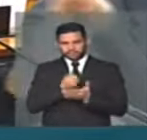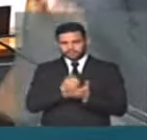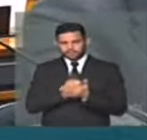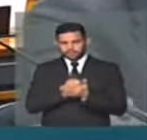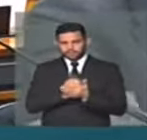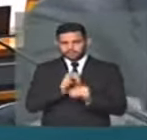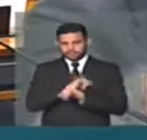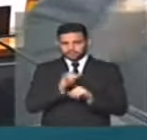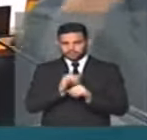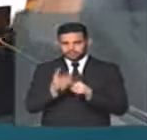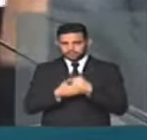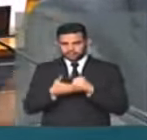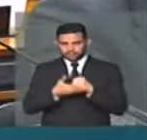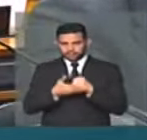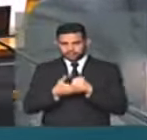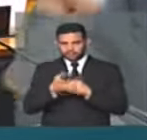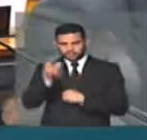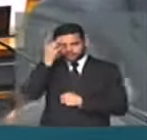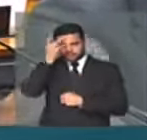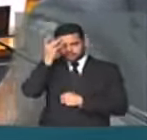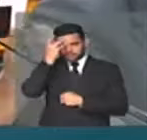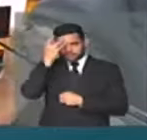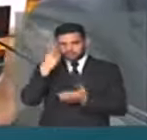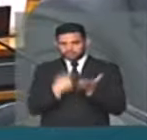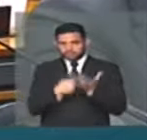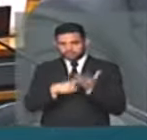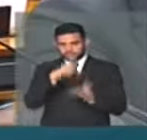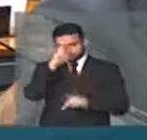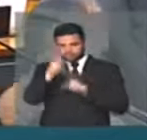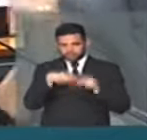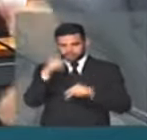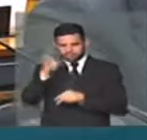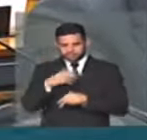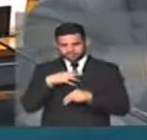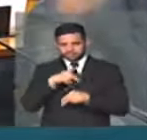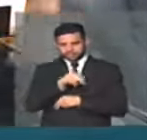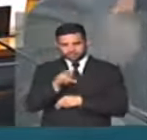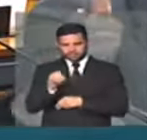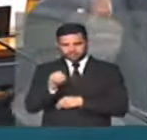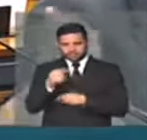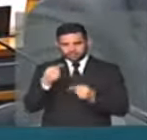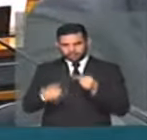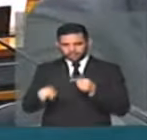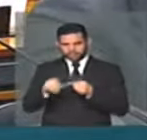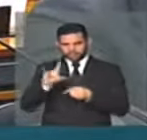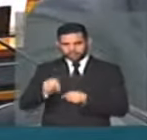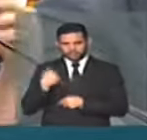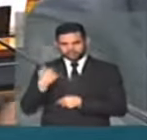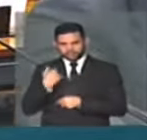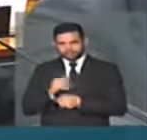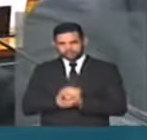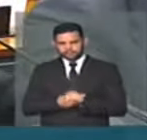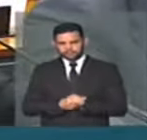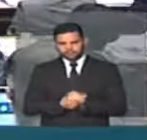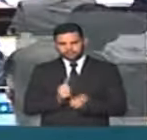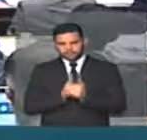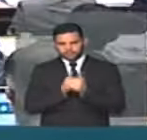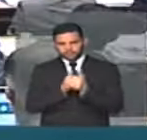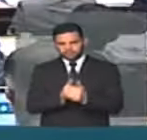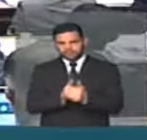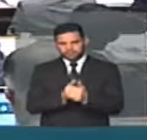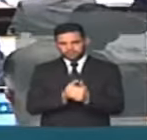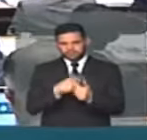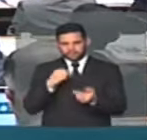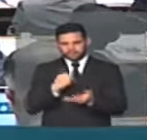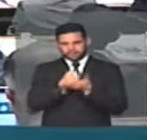pela mídia. Temos que nos pautar pela consciência e pelo compromisso com o povo brasileiro. Por isso, o PCdoB é contra a redução da maioridade. Obrigado. Para encaminhar